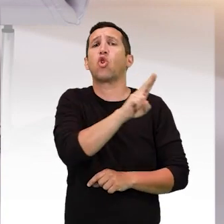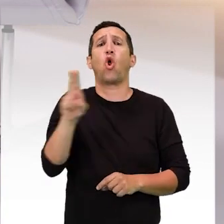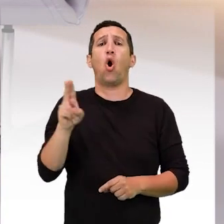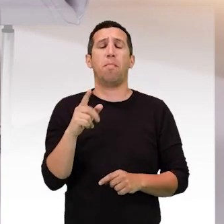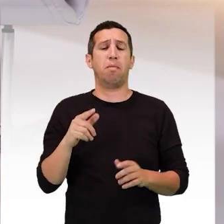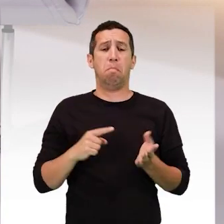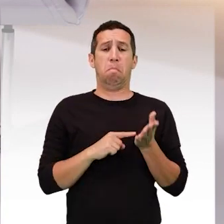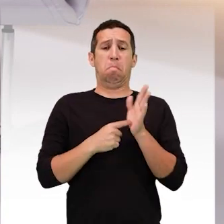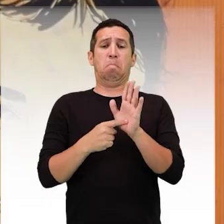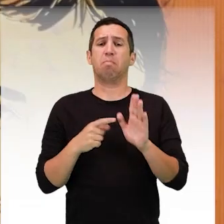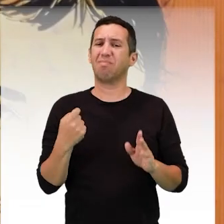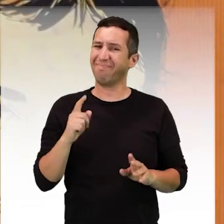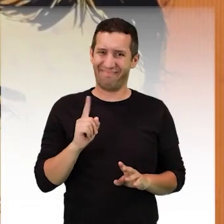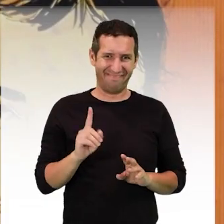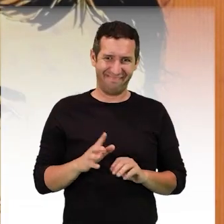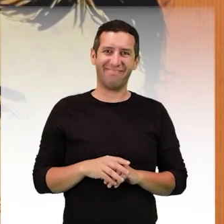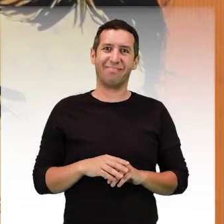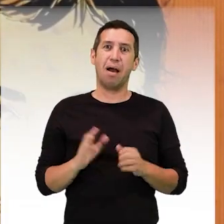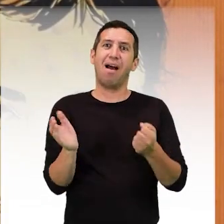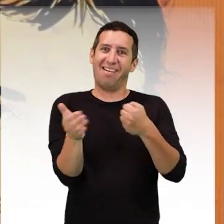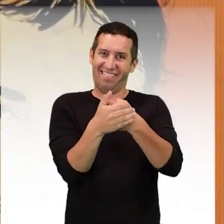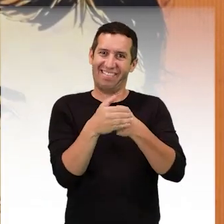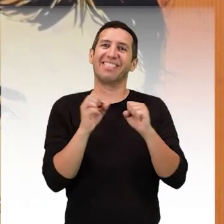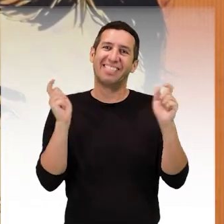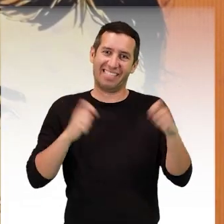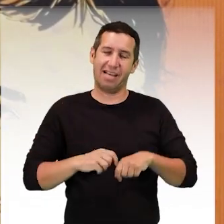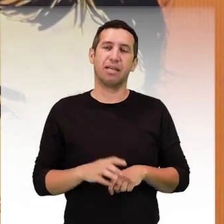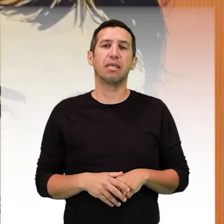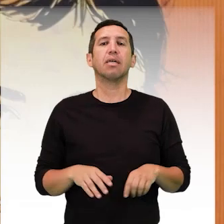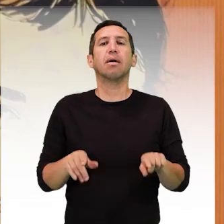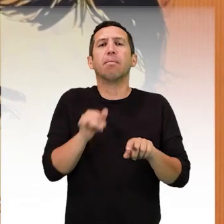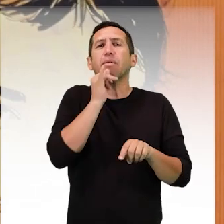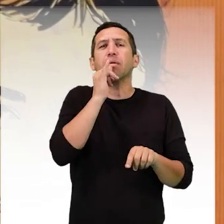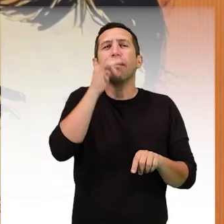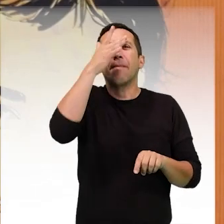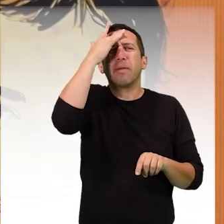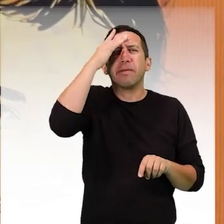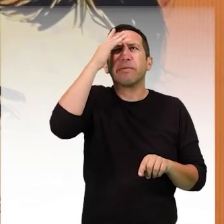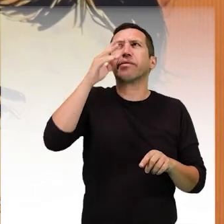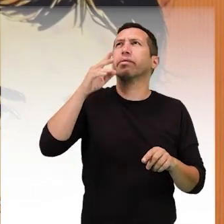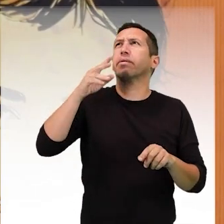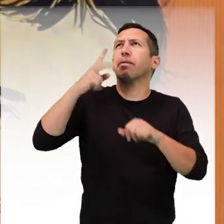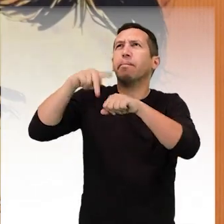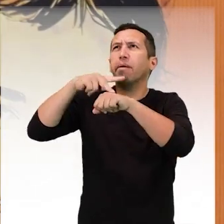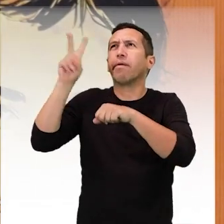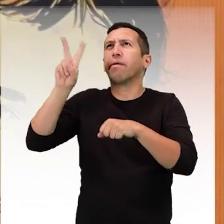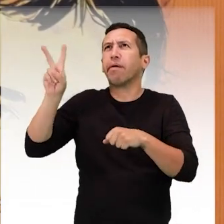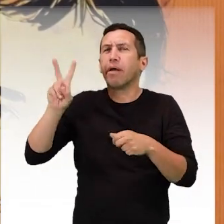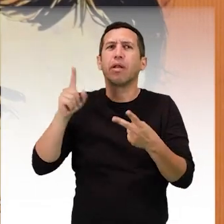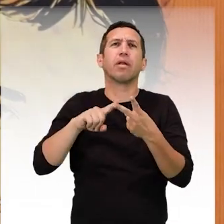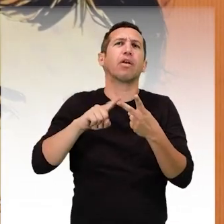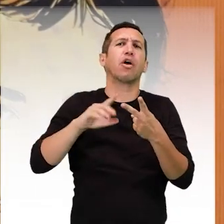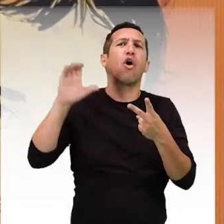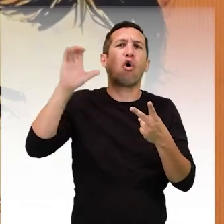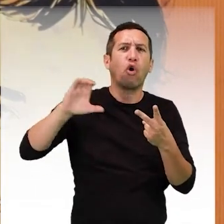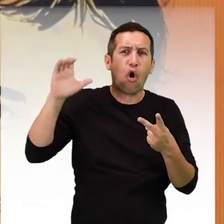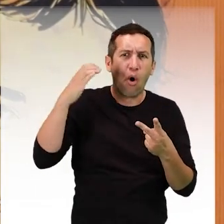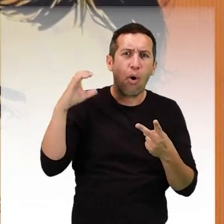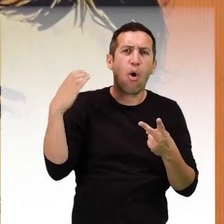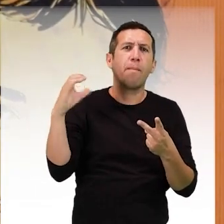funcionam 24 horas por dia. E aí, procurador, quando o Francisco Xavier fala isso, a gente já pensa naquelas pessoas, por exemplo, nos refugiados,